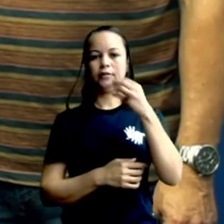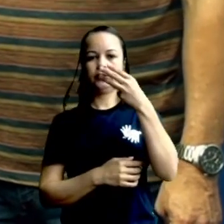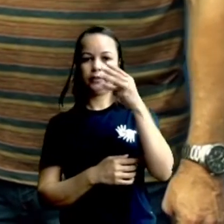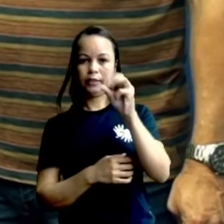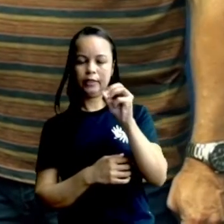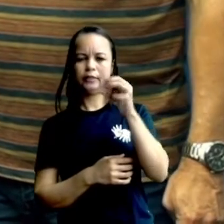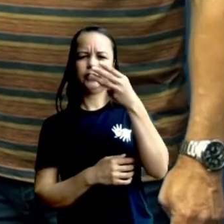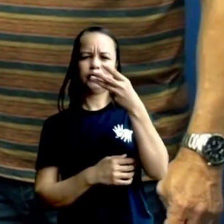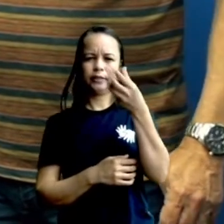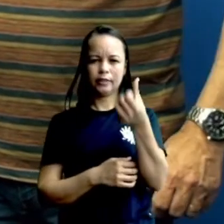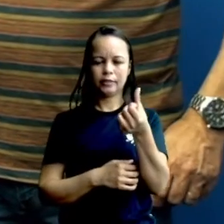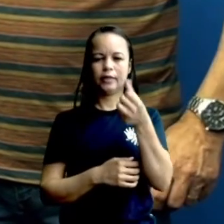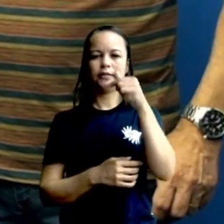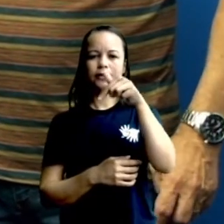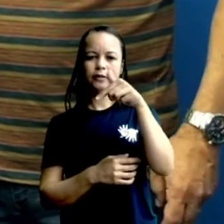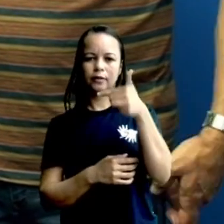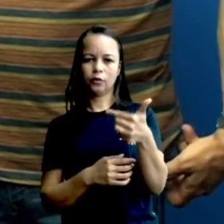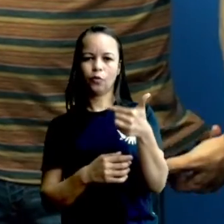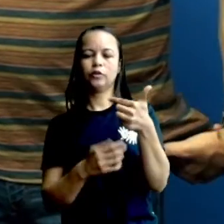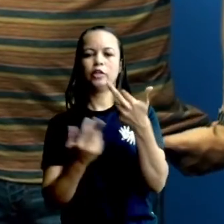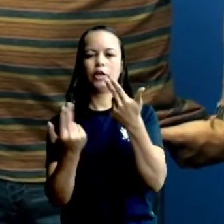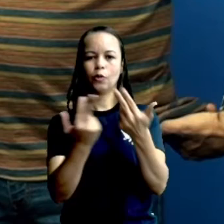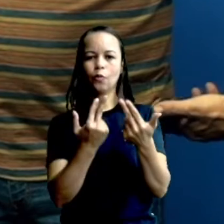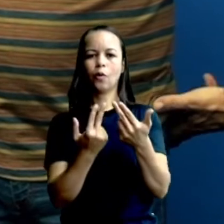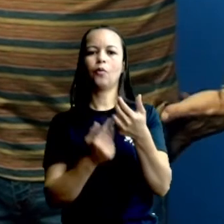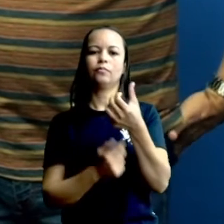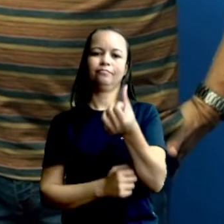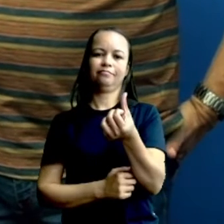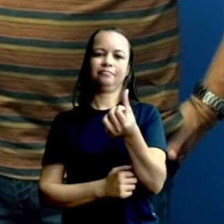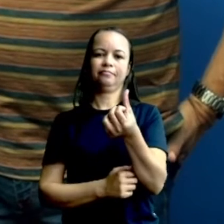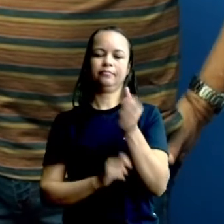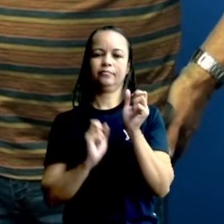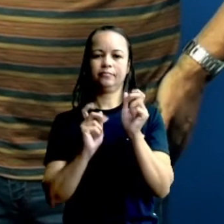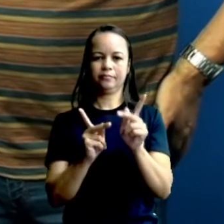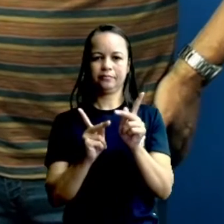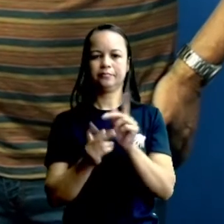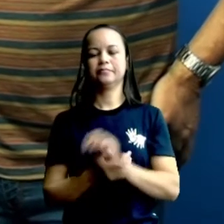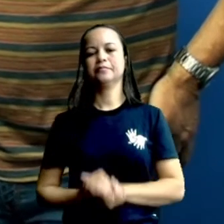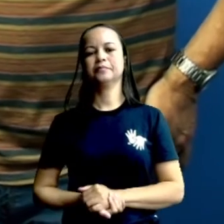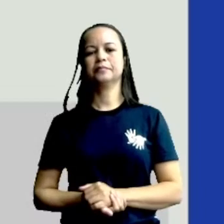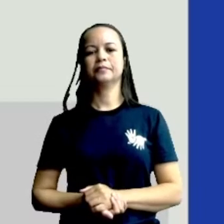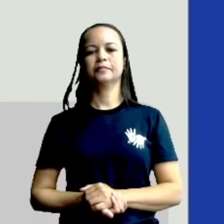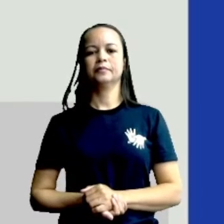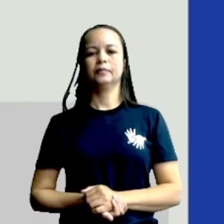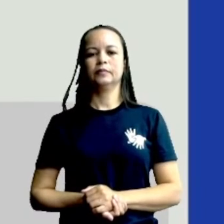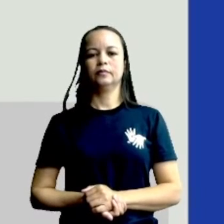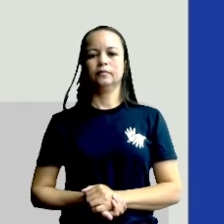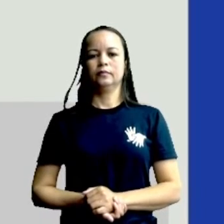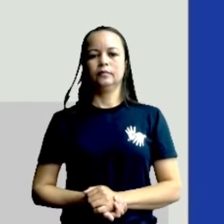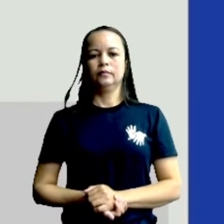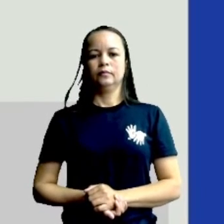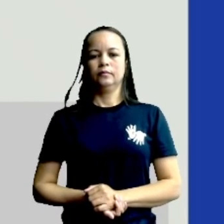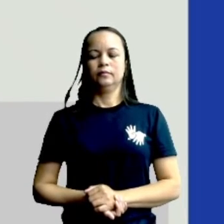30, 36 e 72 é igual a 6. Ok?